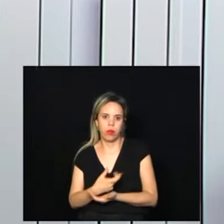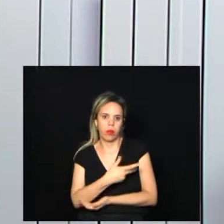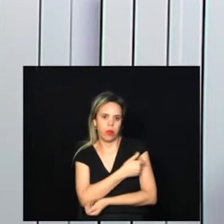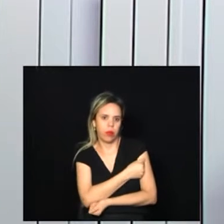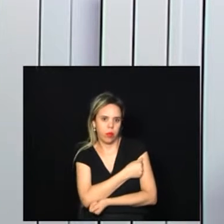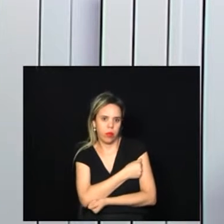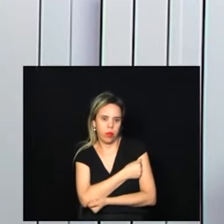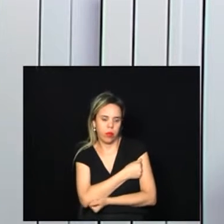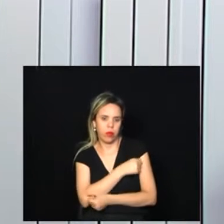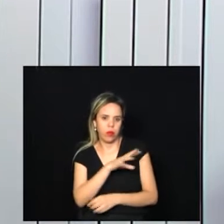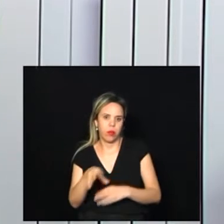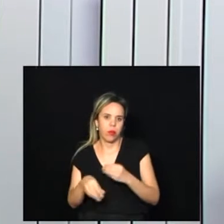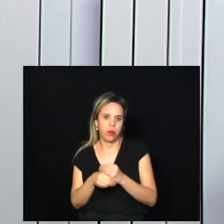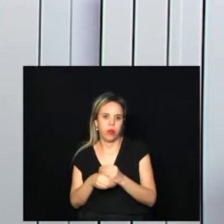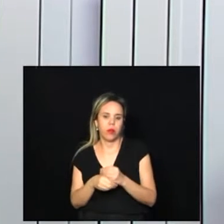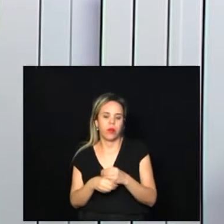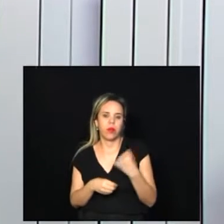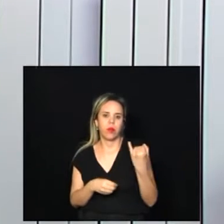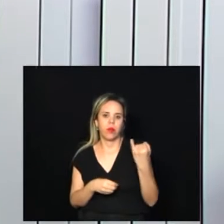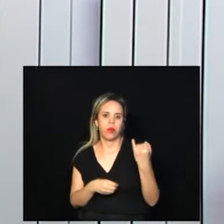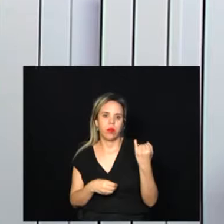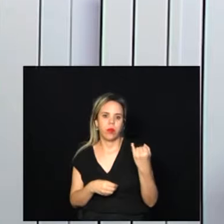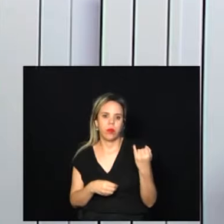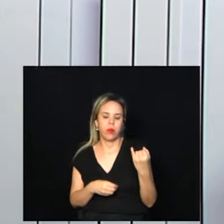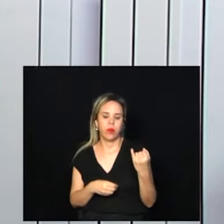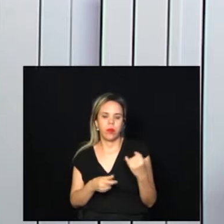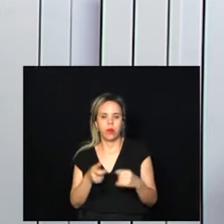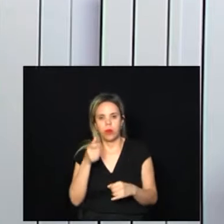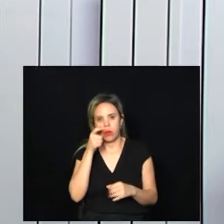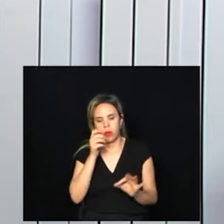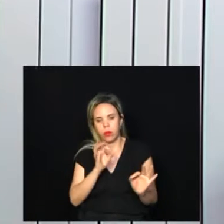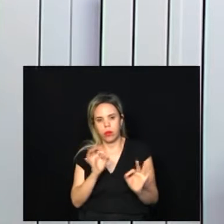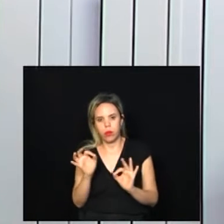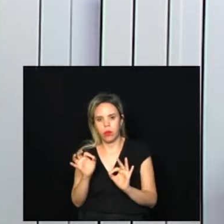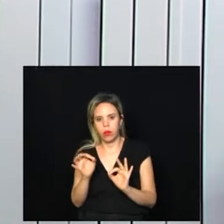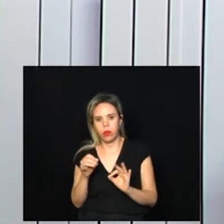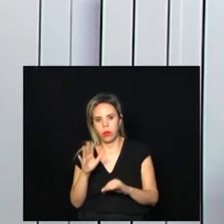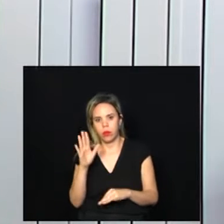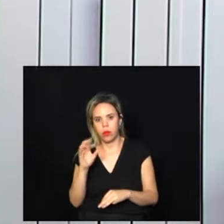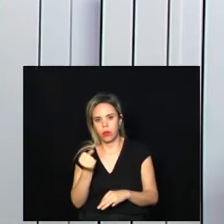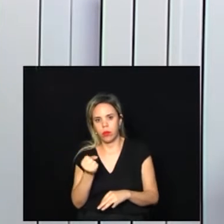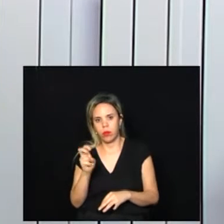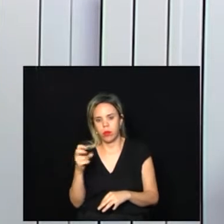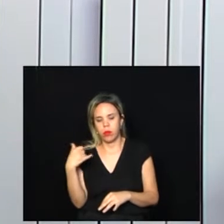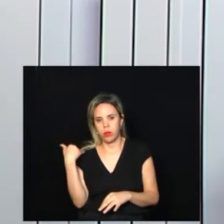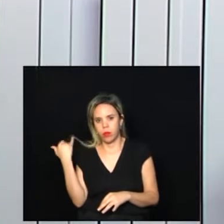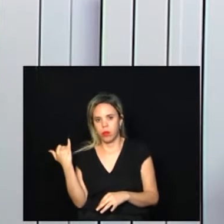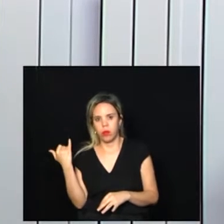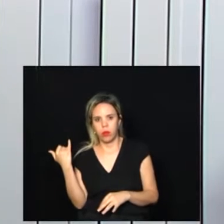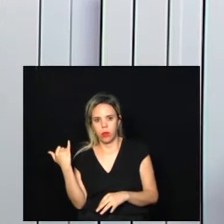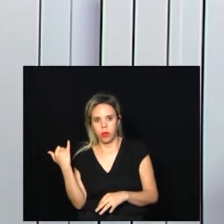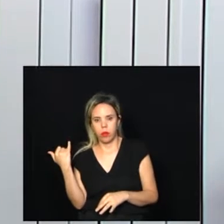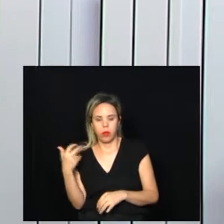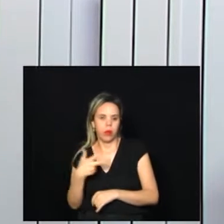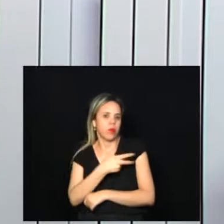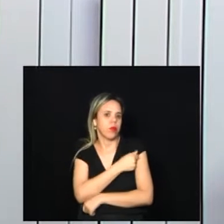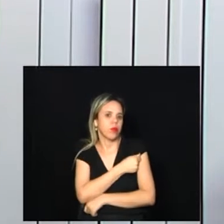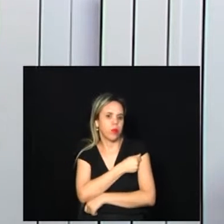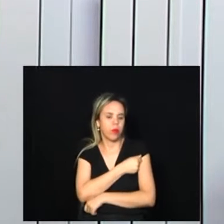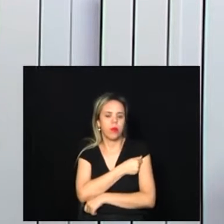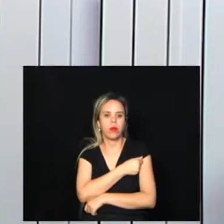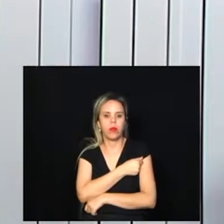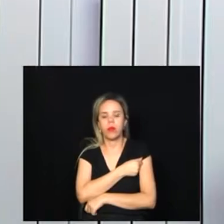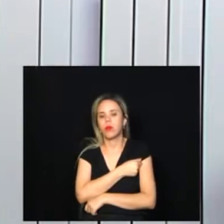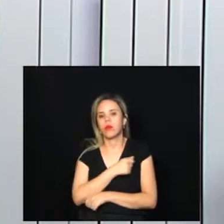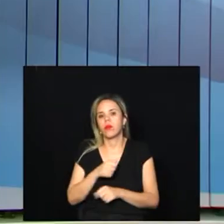dose adicional e a importância para quem está nos acompanhando, tem mais de 85 anos, de receber essa dose